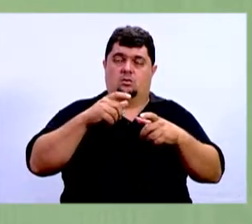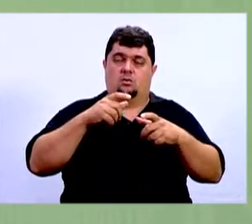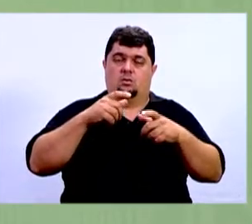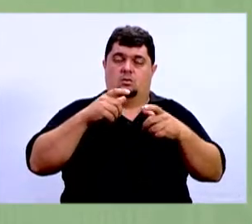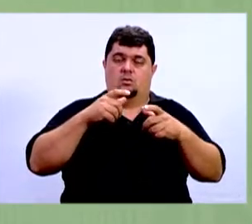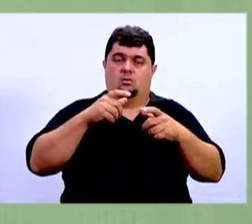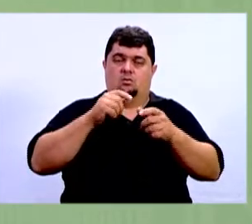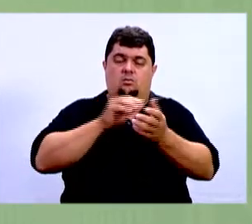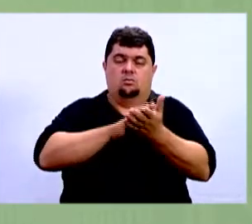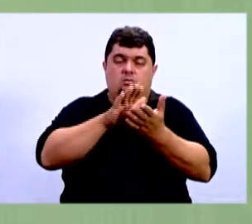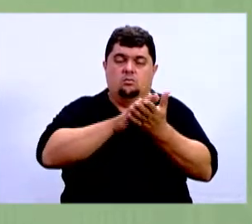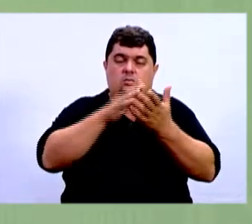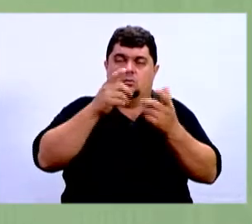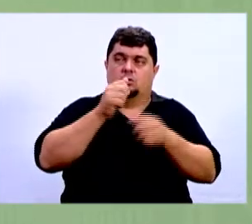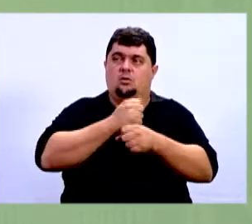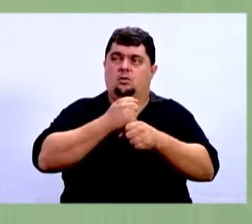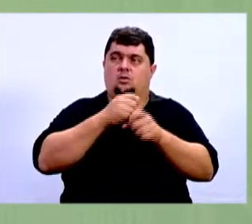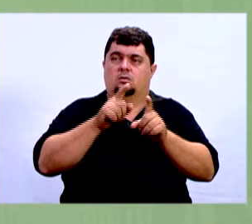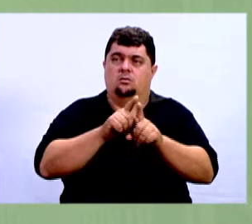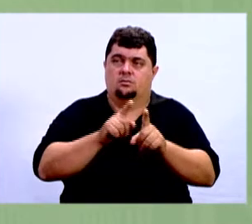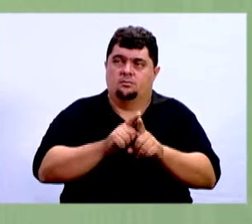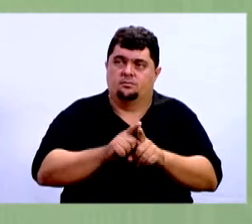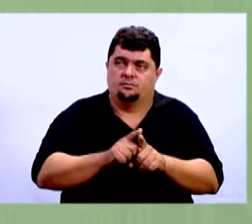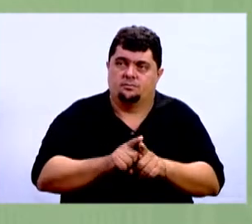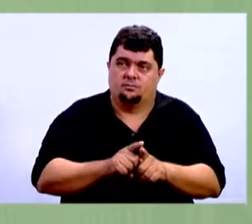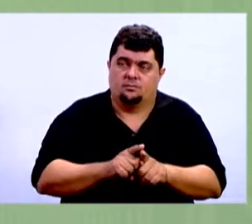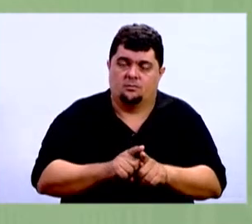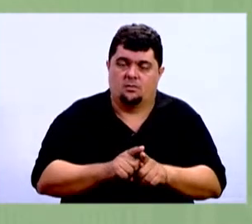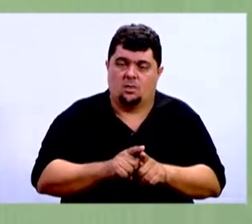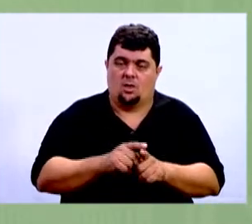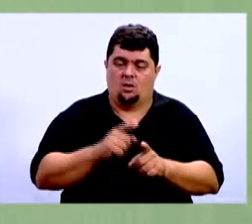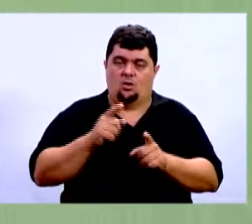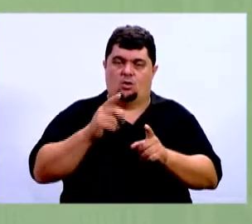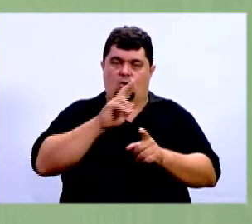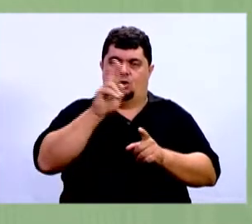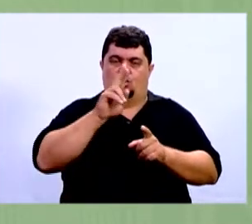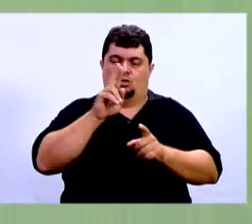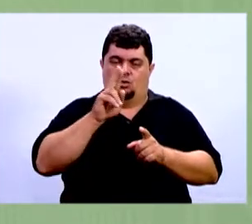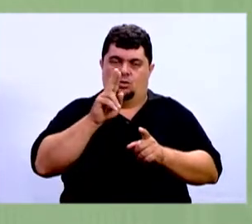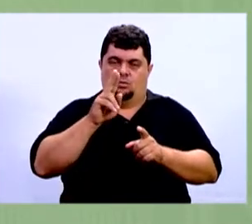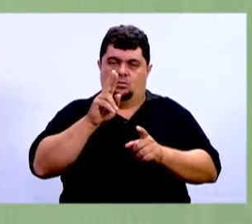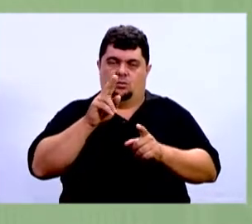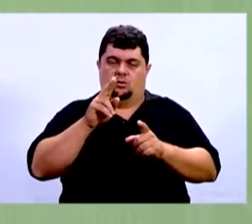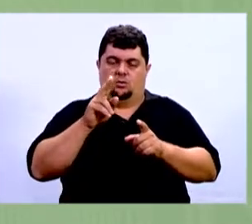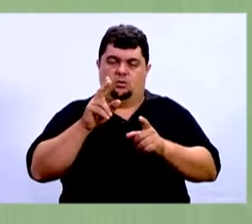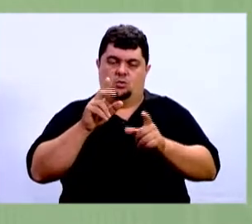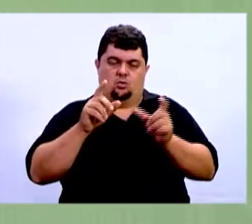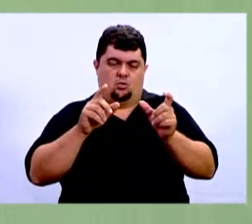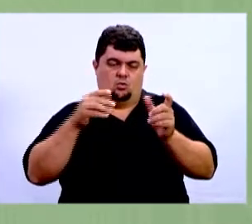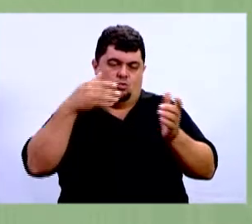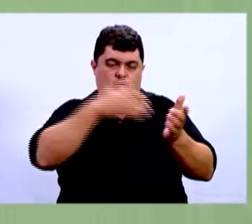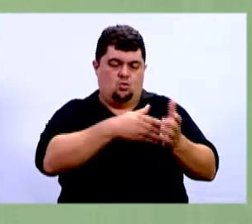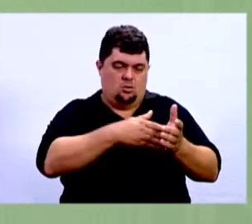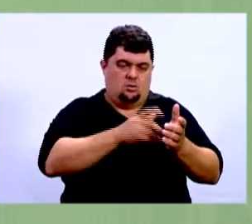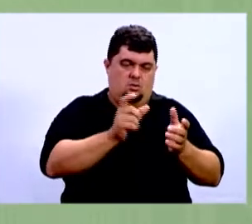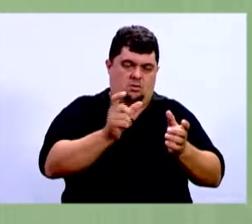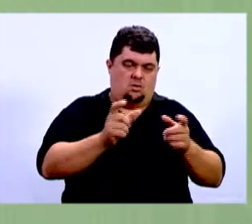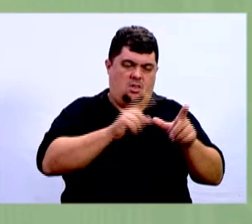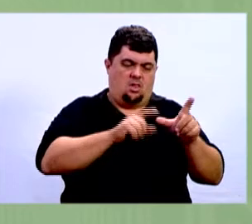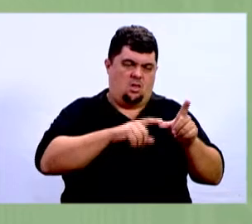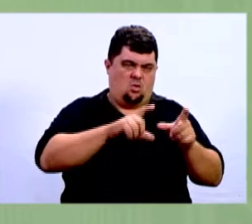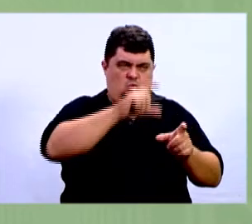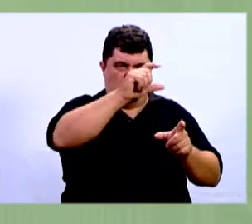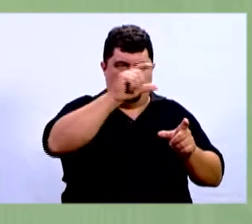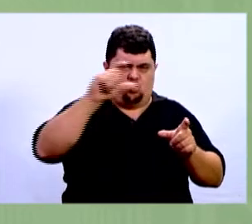o último nome dele vai vir em caixa alta, correto? O último nome vem em caixa alta e os